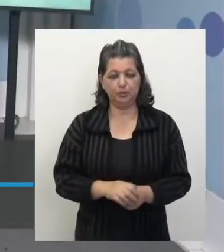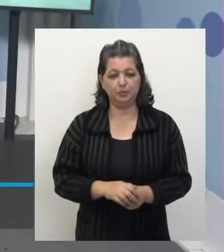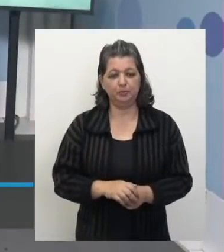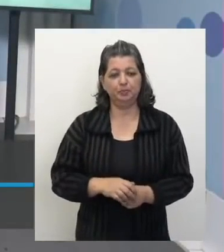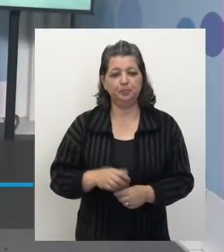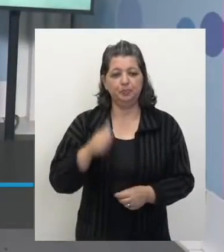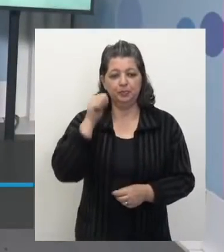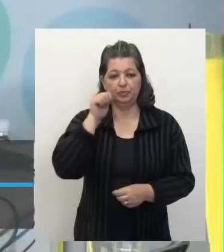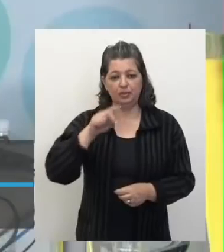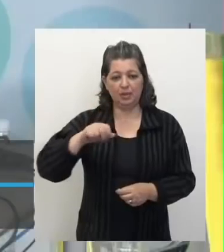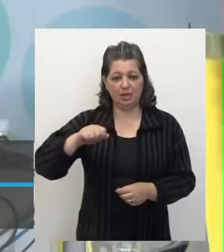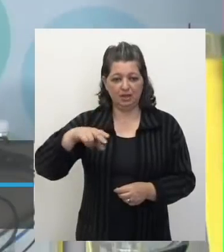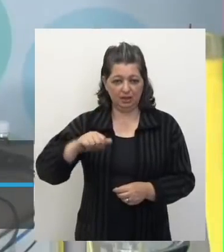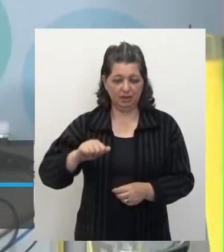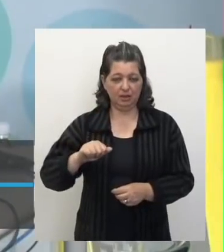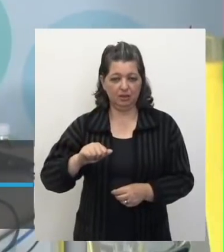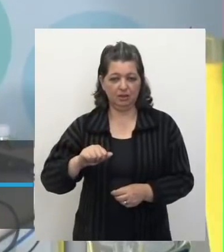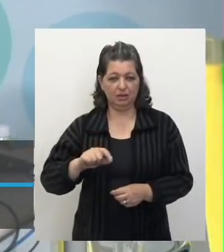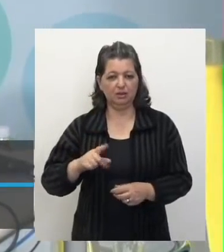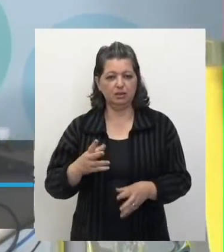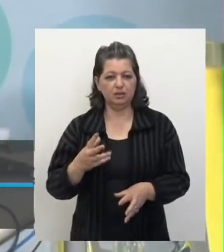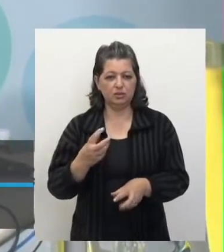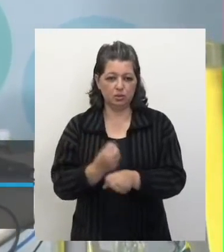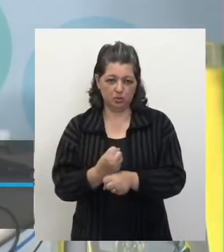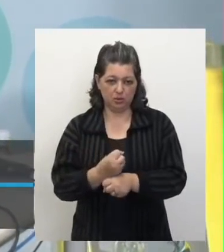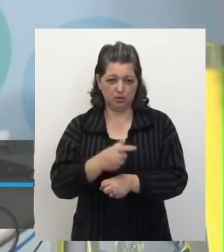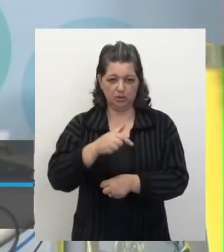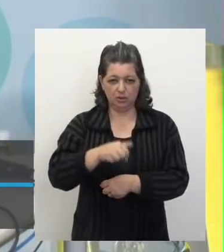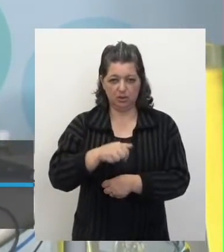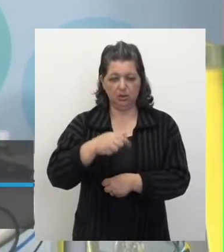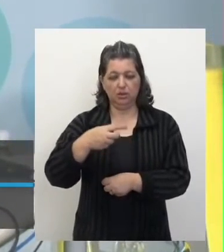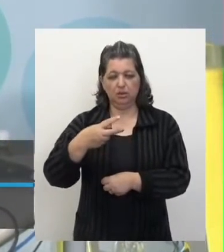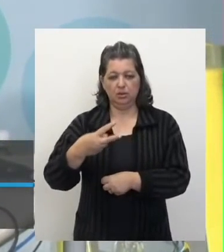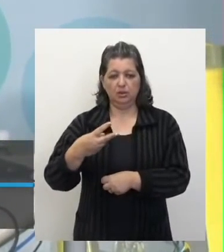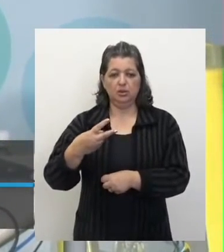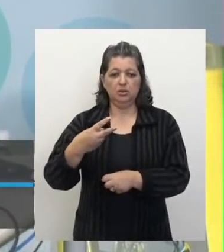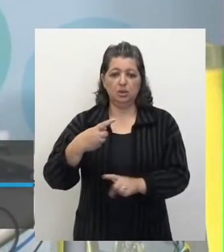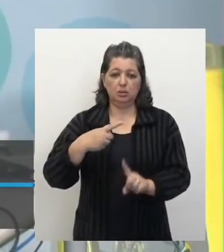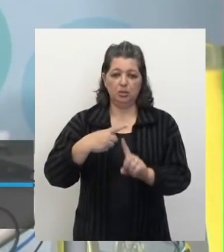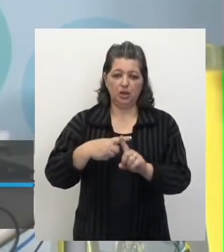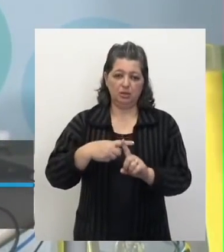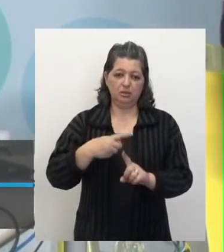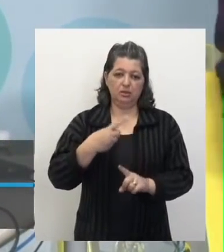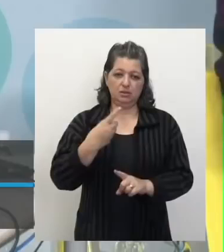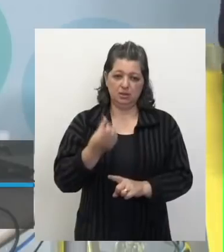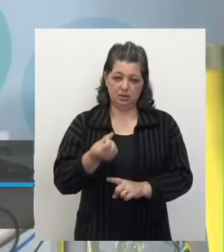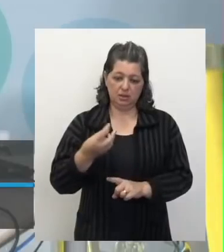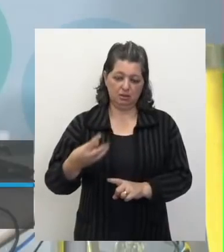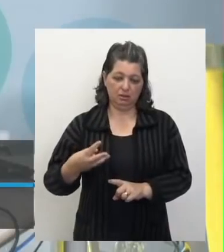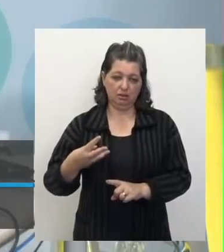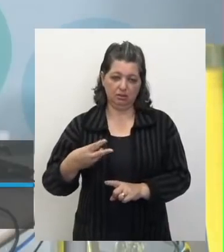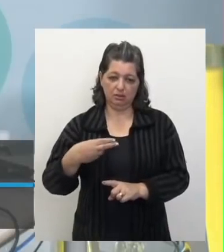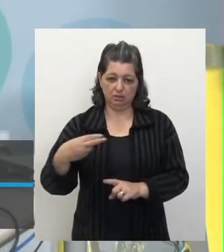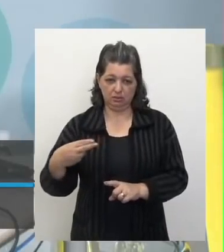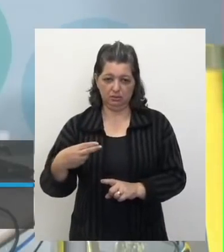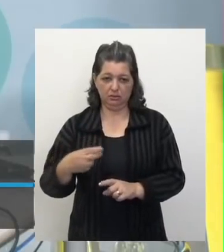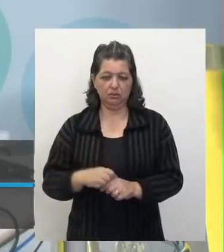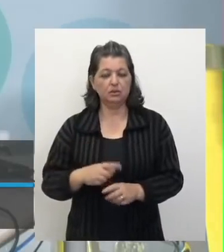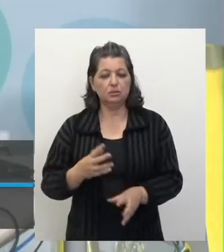como a gente vai mostrar para vocês, que nada mais é que uma equação do primeiro grau, tranquila, simples de resolver, mas requer da gente o quê?